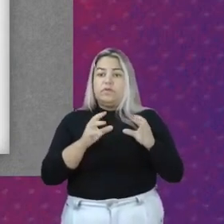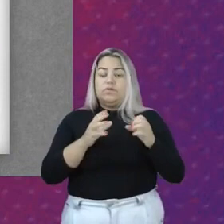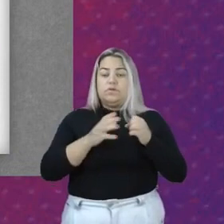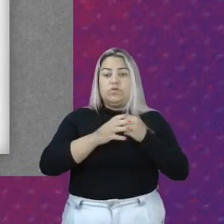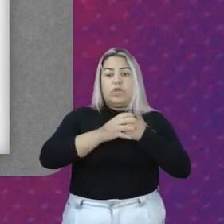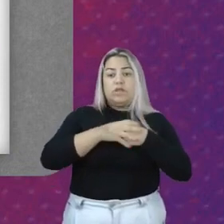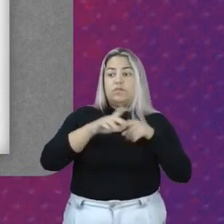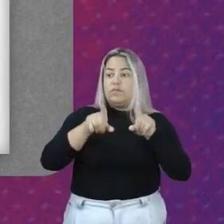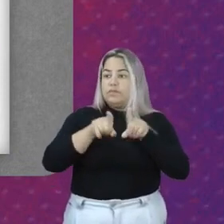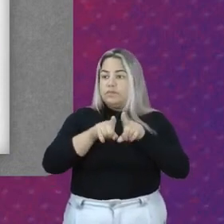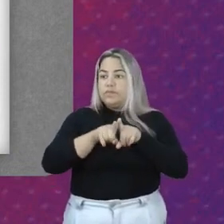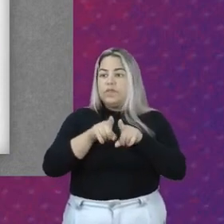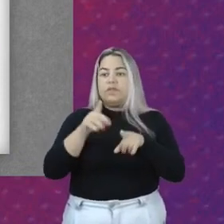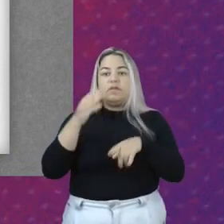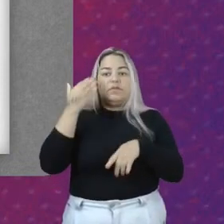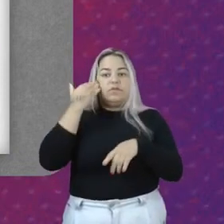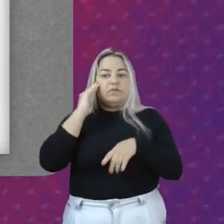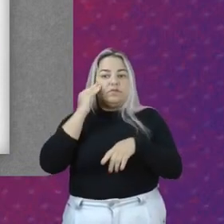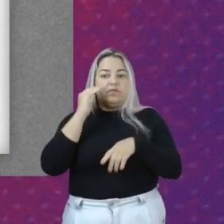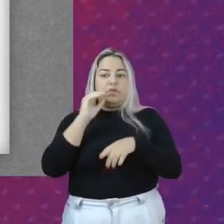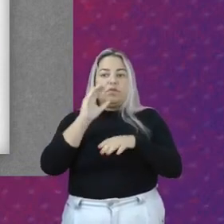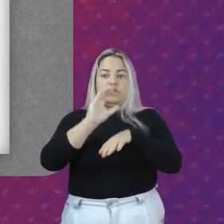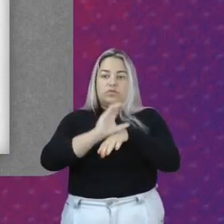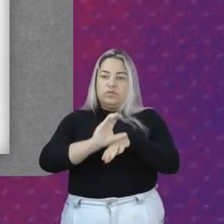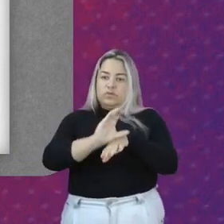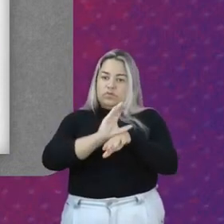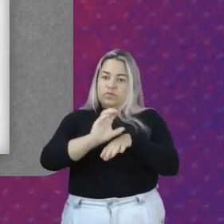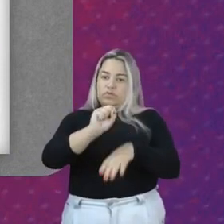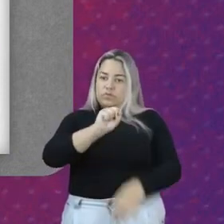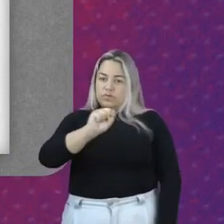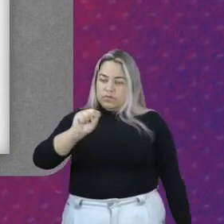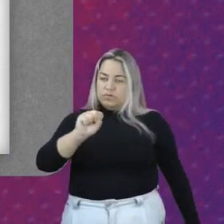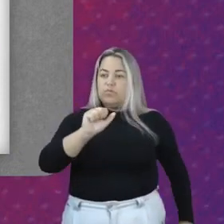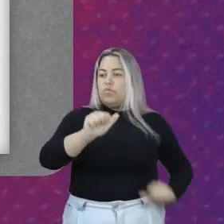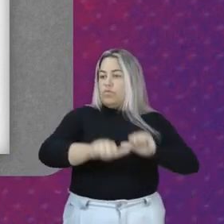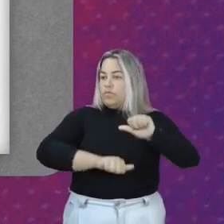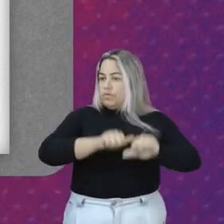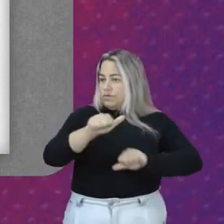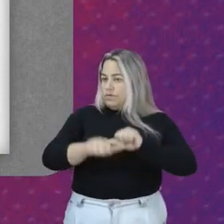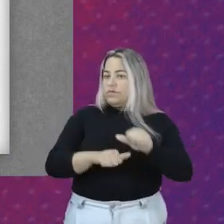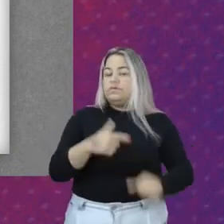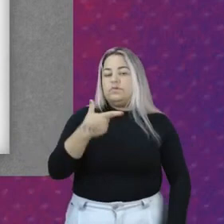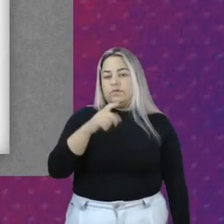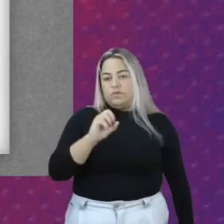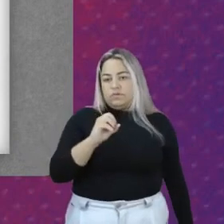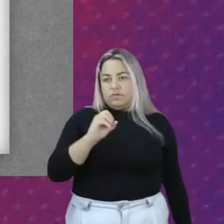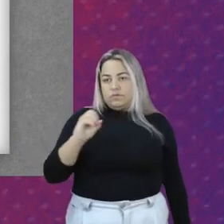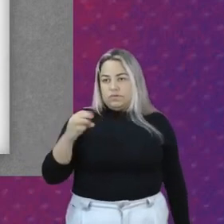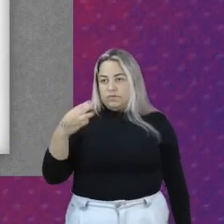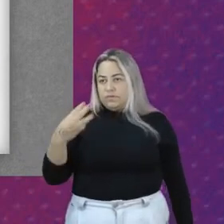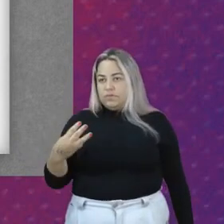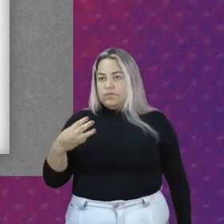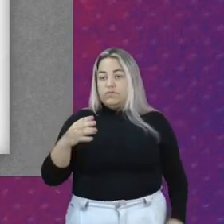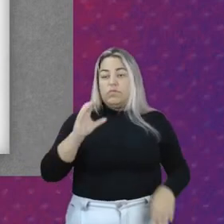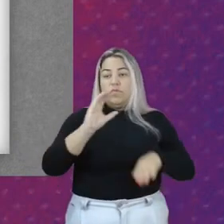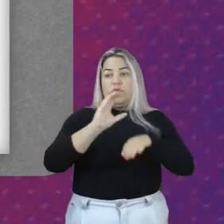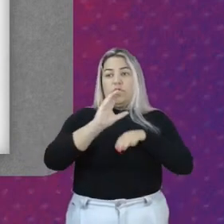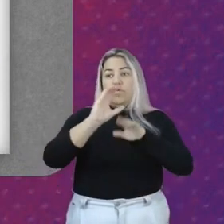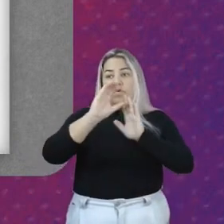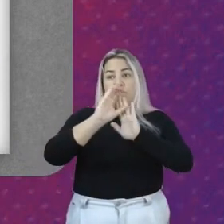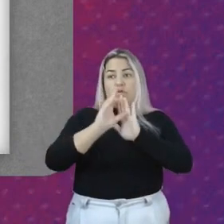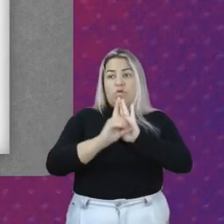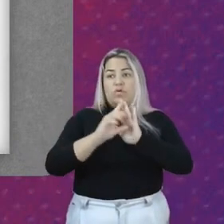precisa entender que a Constituição de 88 ela mudou bastante coisa, né? E que em 2013 o Código Civil deixou de